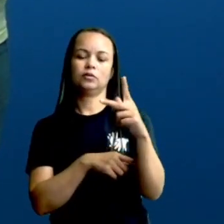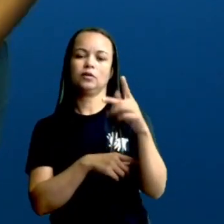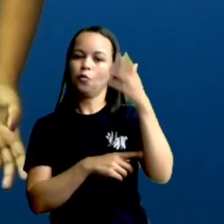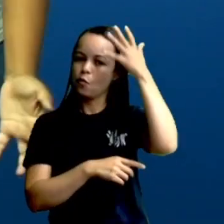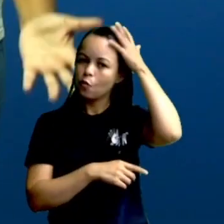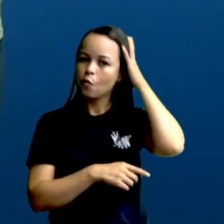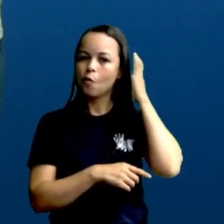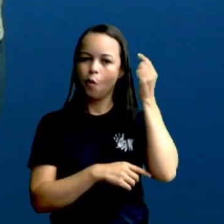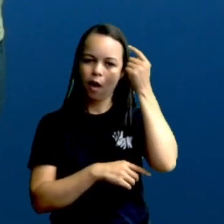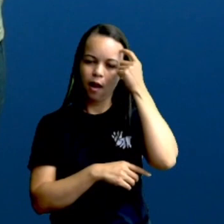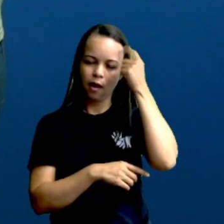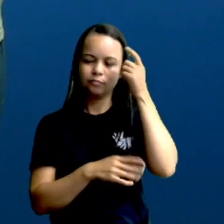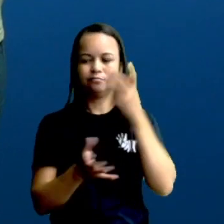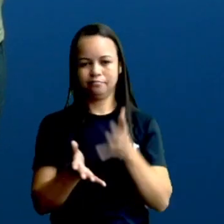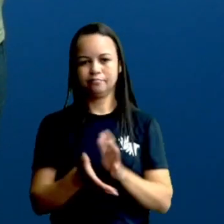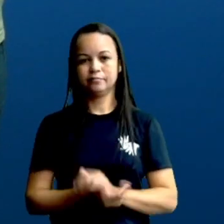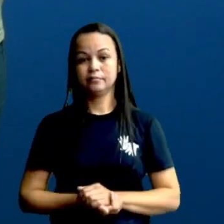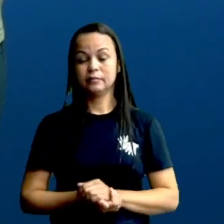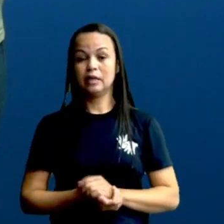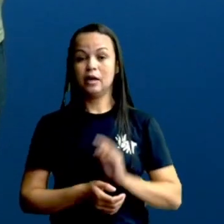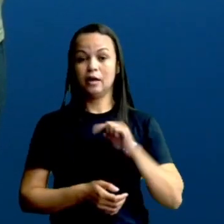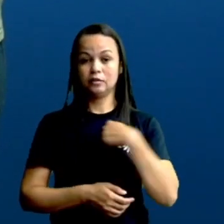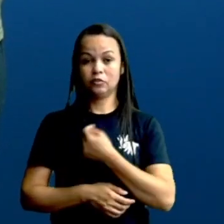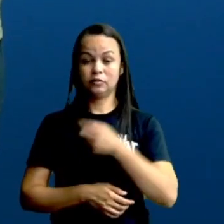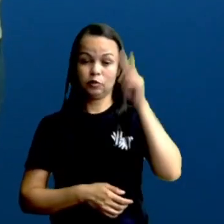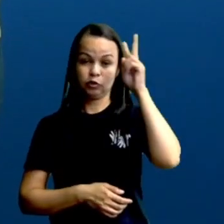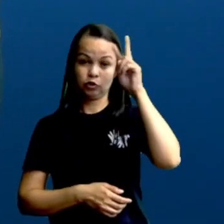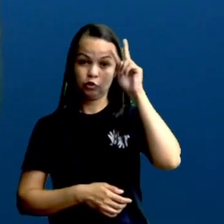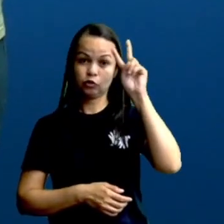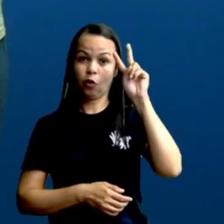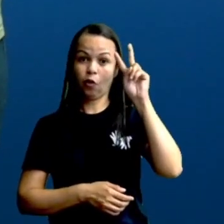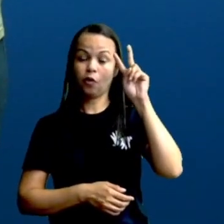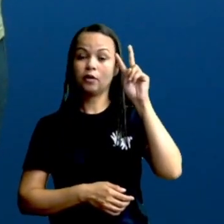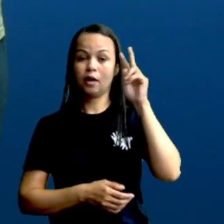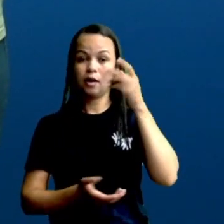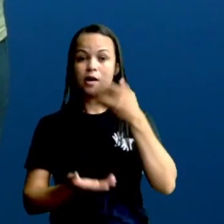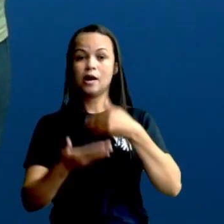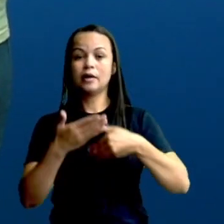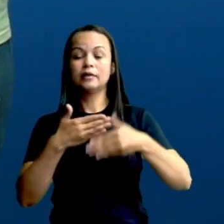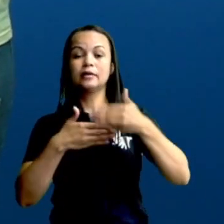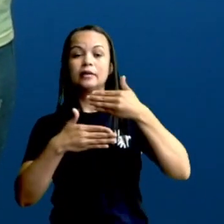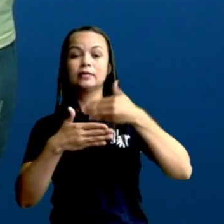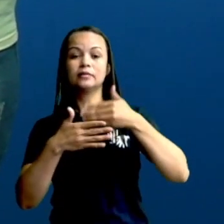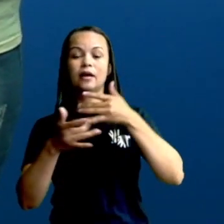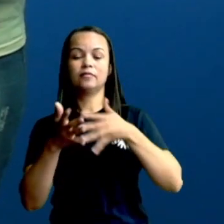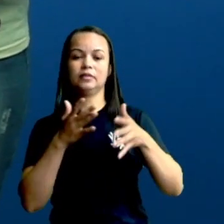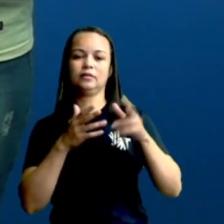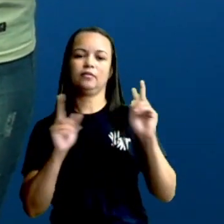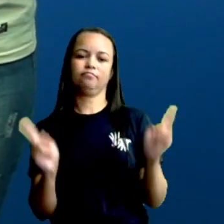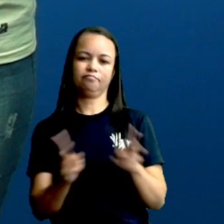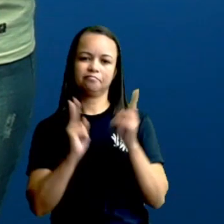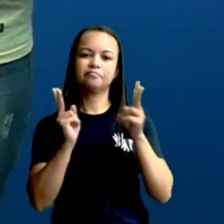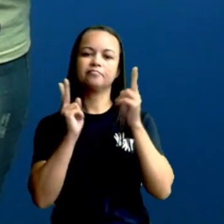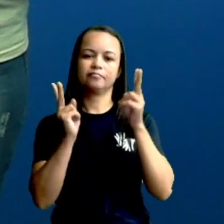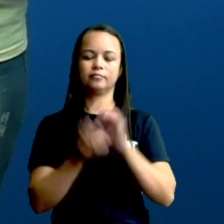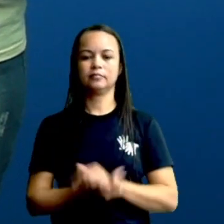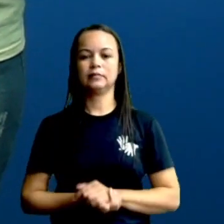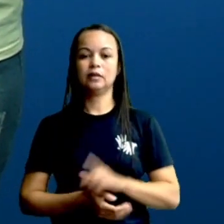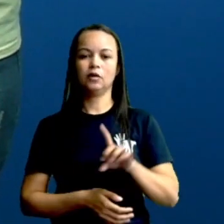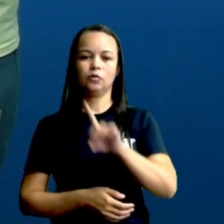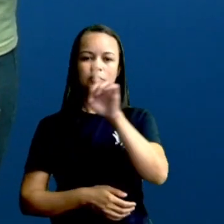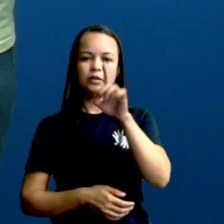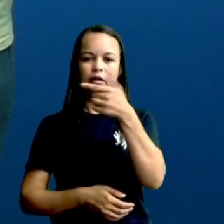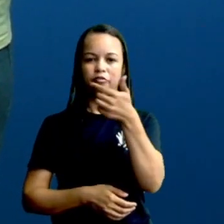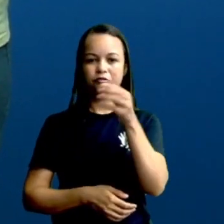couro cabeludo. E nós temos uma história por trás que deve ser valorizada, tá? Então, dia 20 de